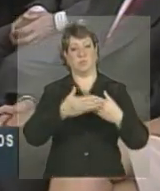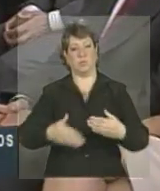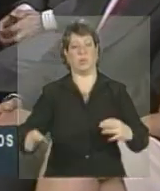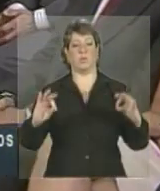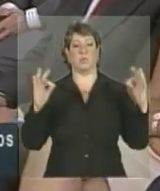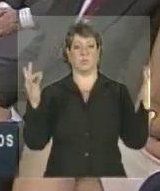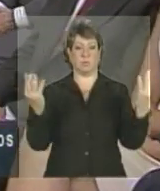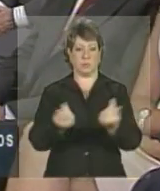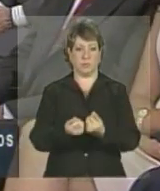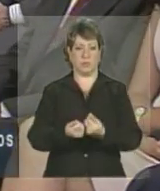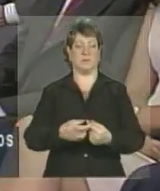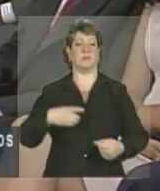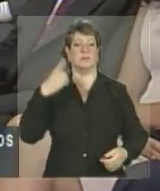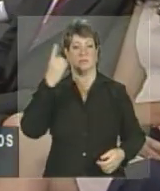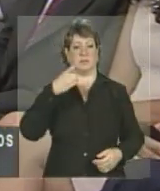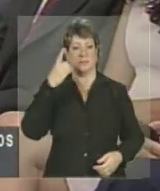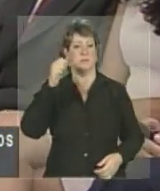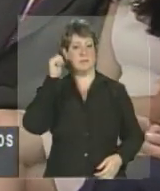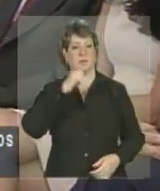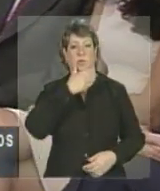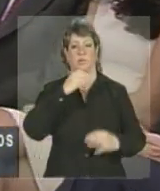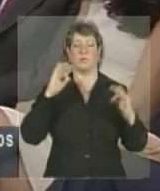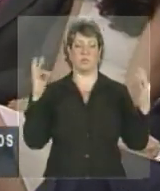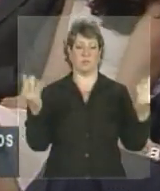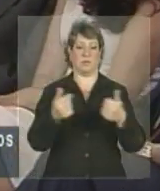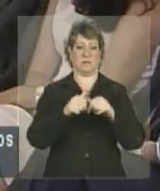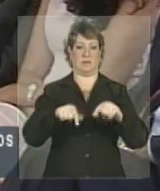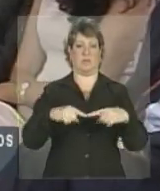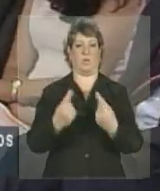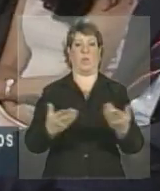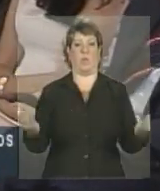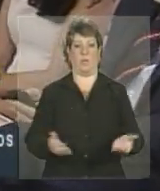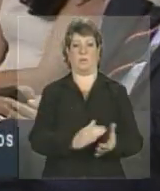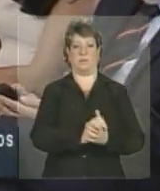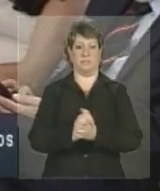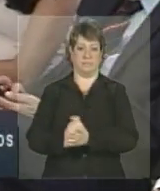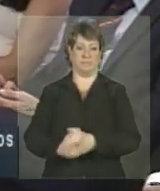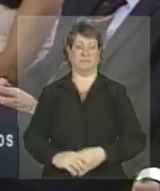cumprimentar todas as deputadas e deputados aqui presentes,